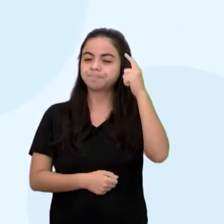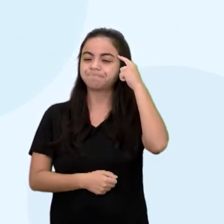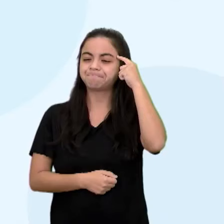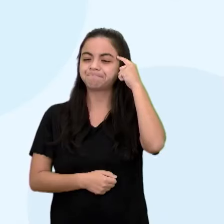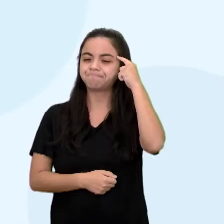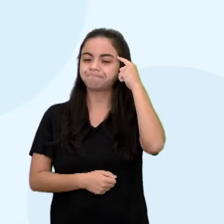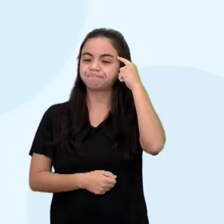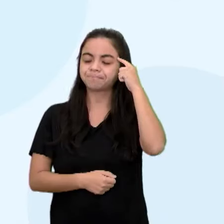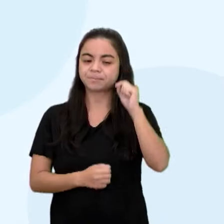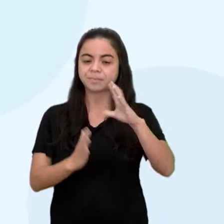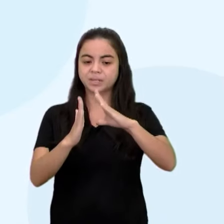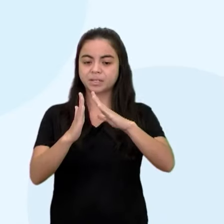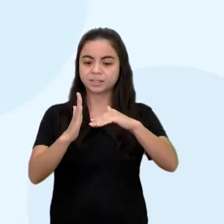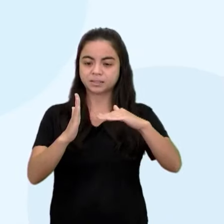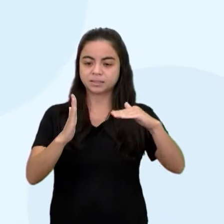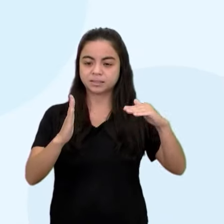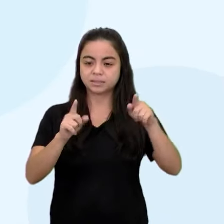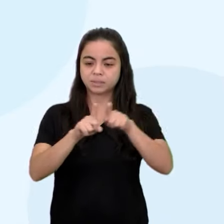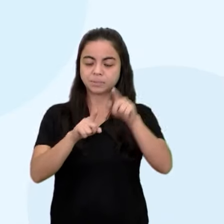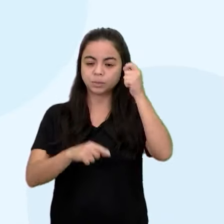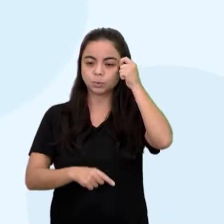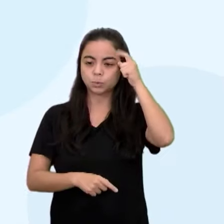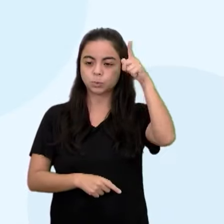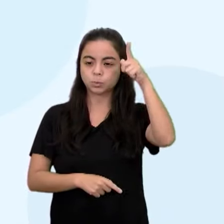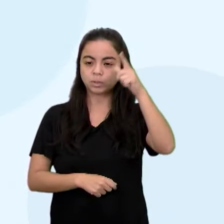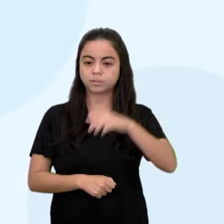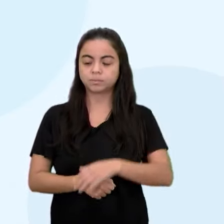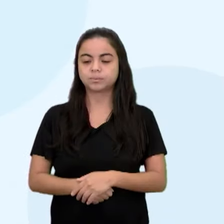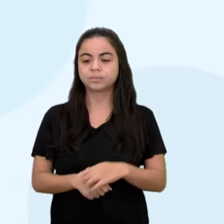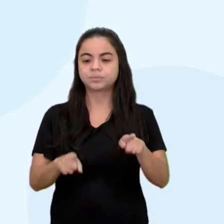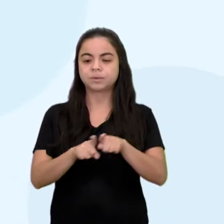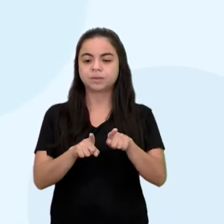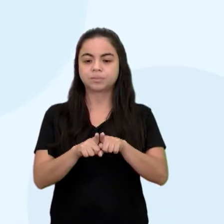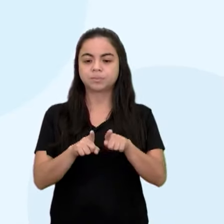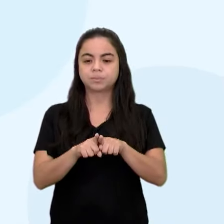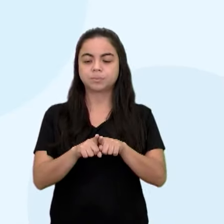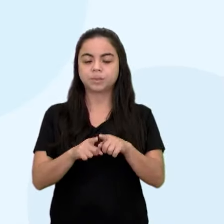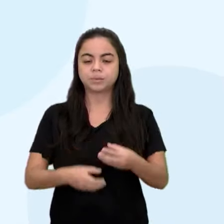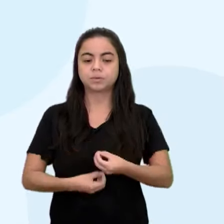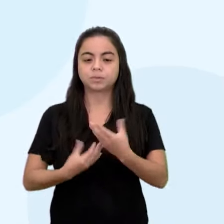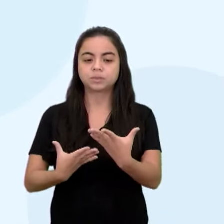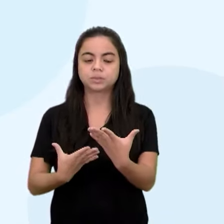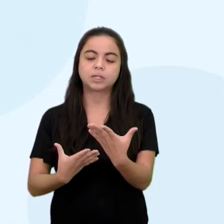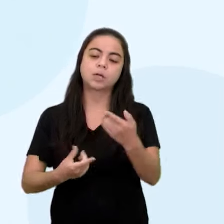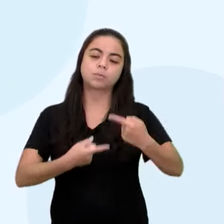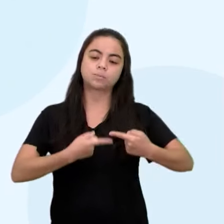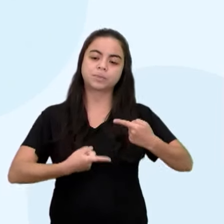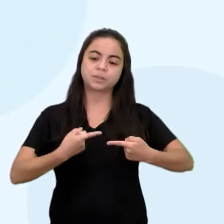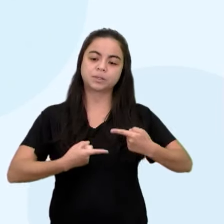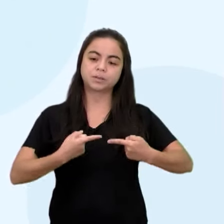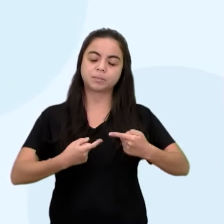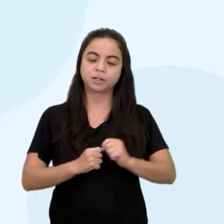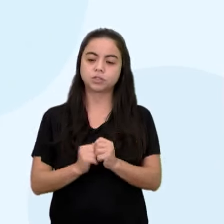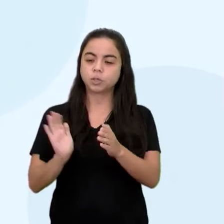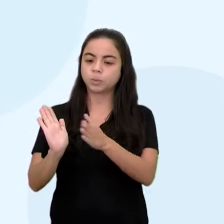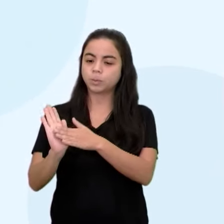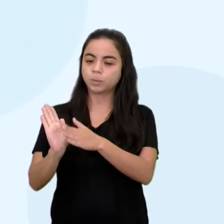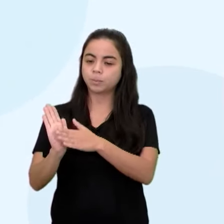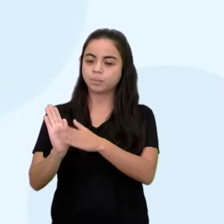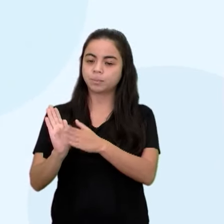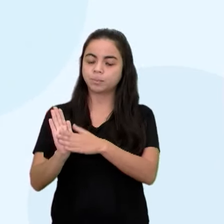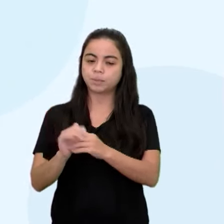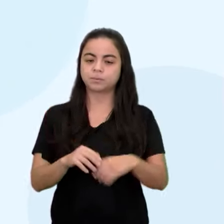na questão estética e cultural, também proporcionando o debate, colocando em pauta